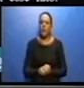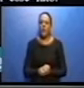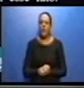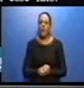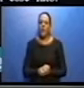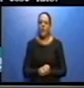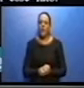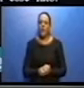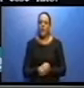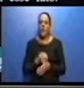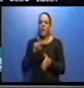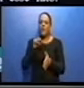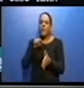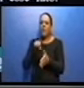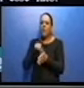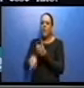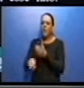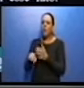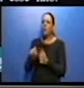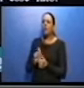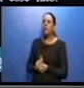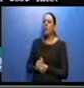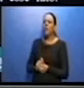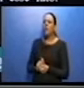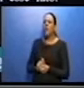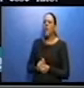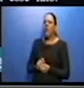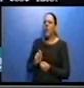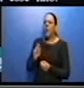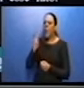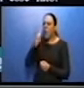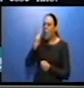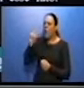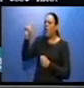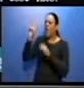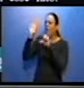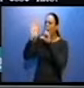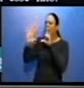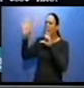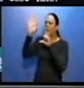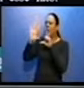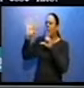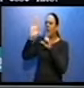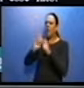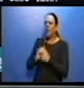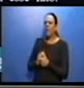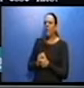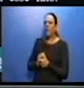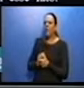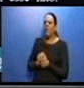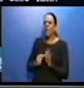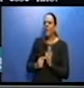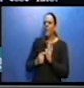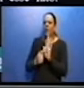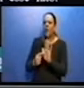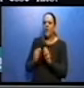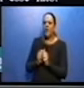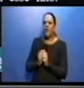às questões, analise a ilustração a seguir que retrata um aspecto da mobilidade da população